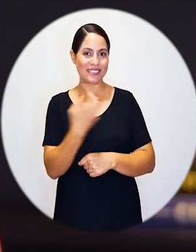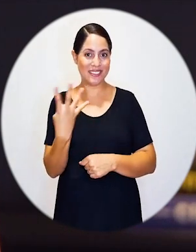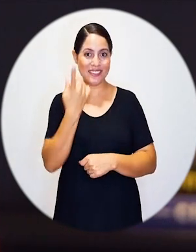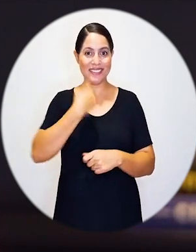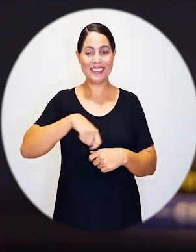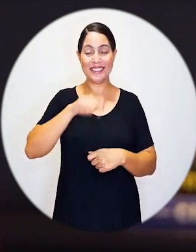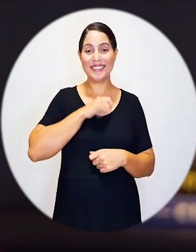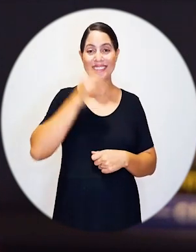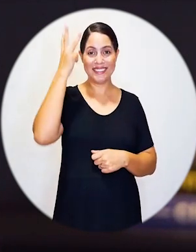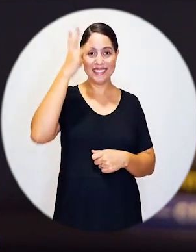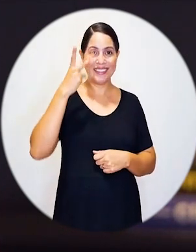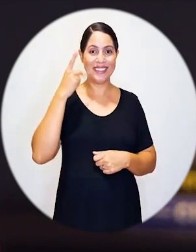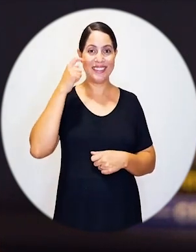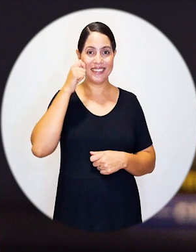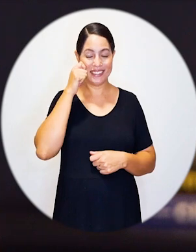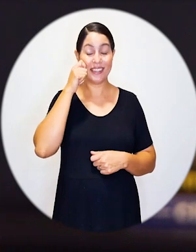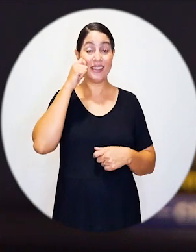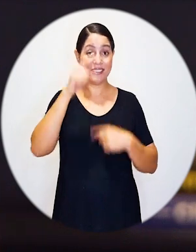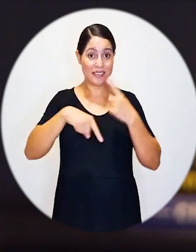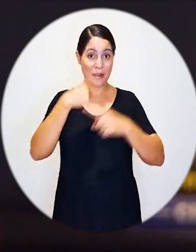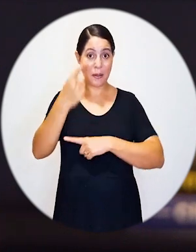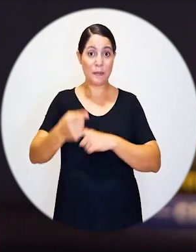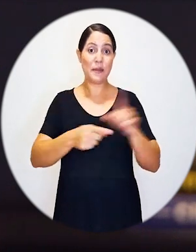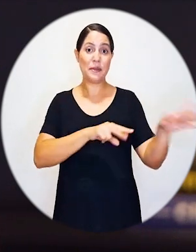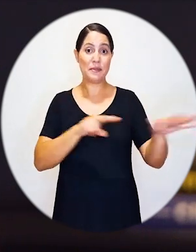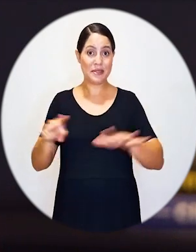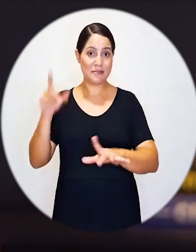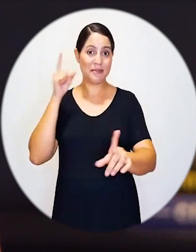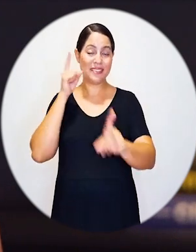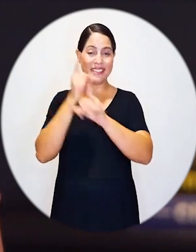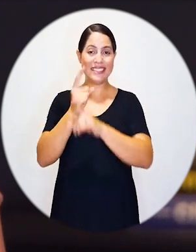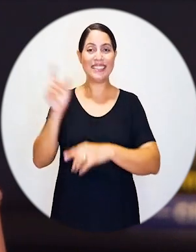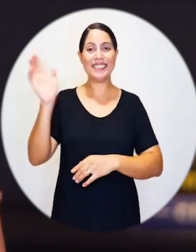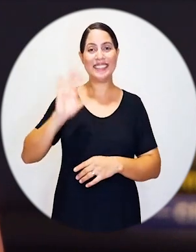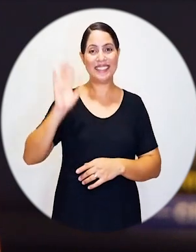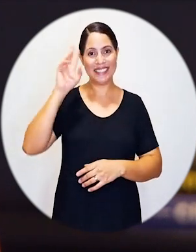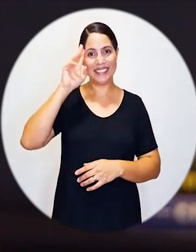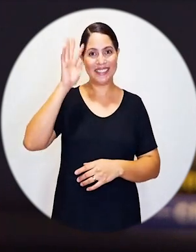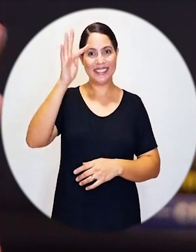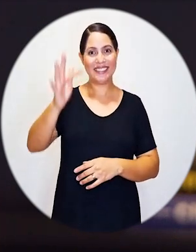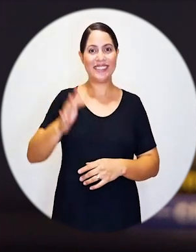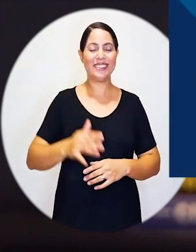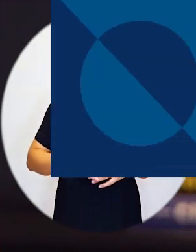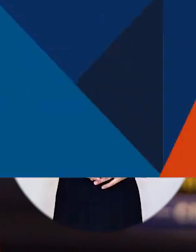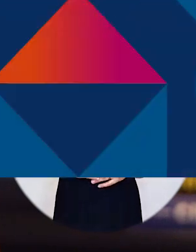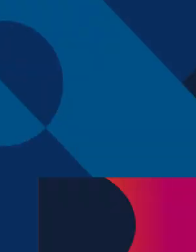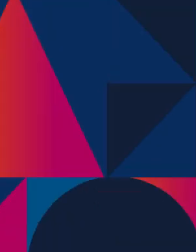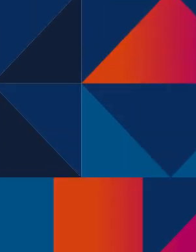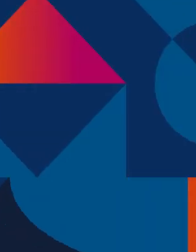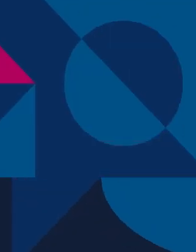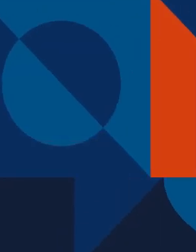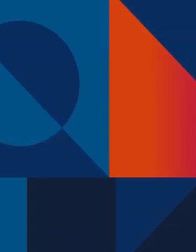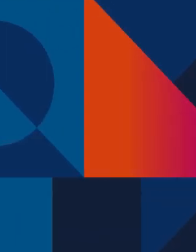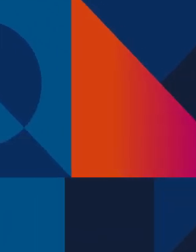retrospectiva de 2024. Eu sou Mariana Xavier e te vejo na próxima semana. Até lá!